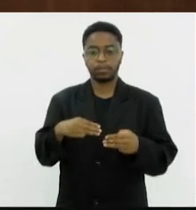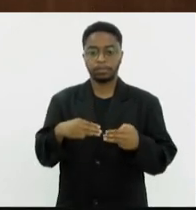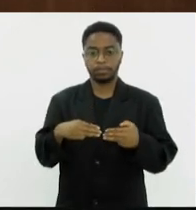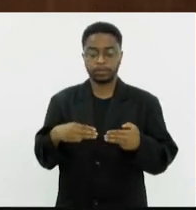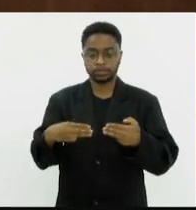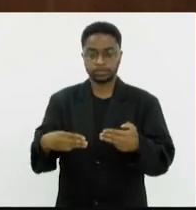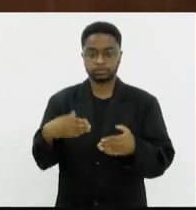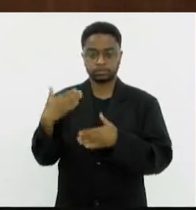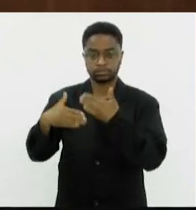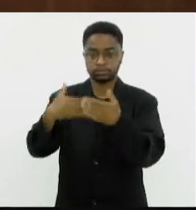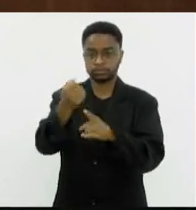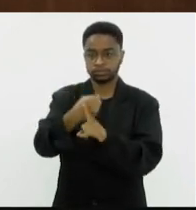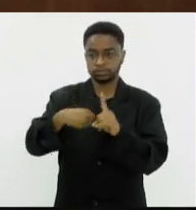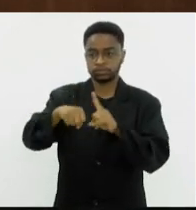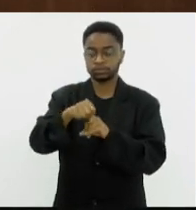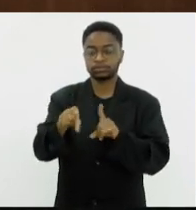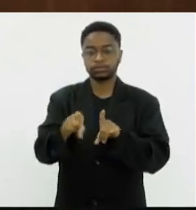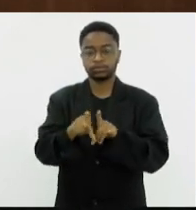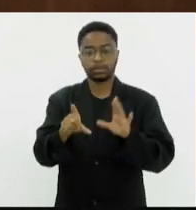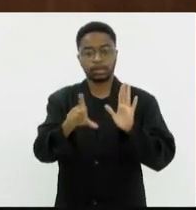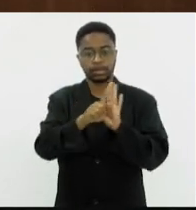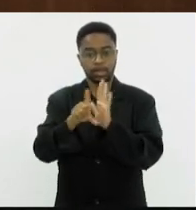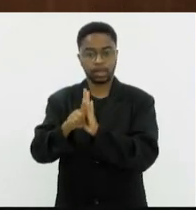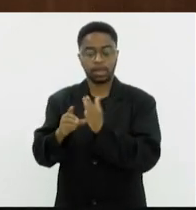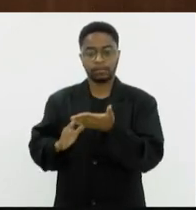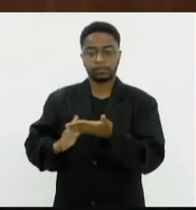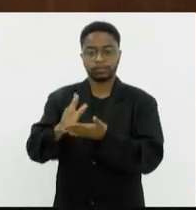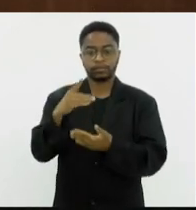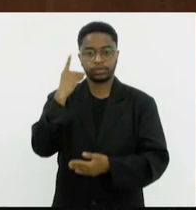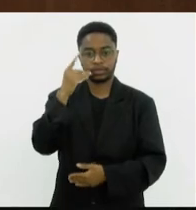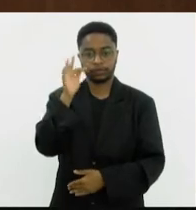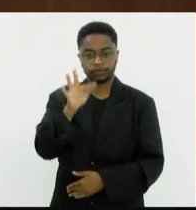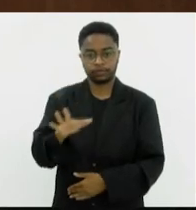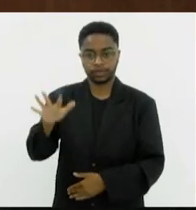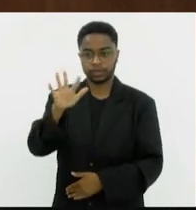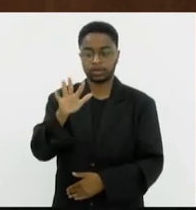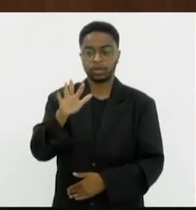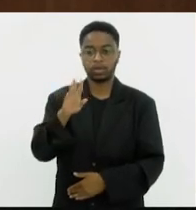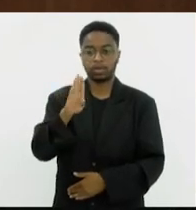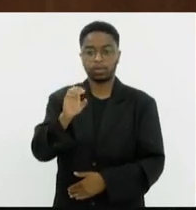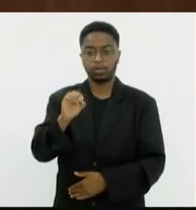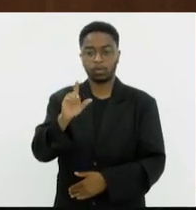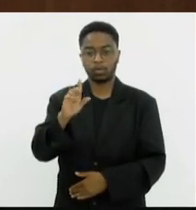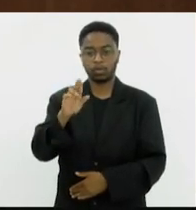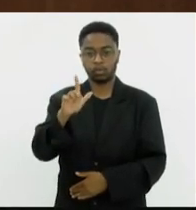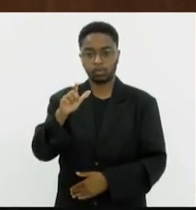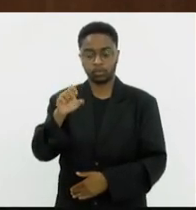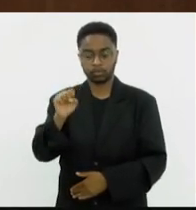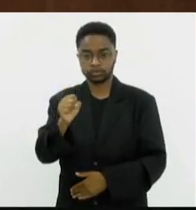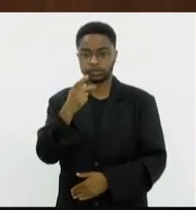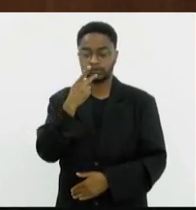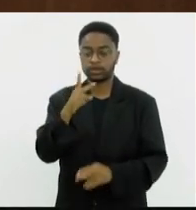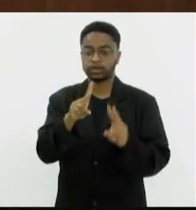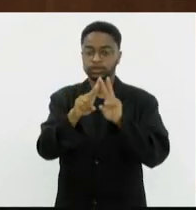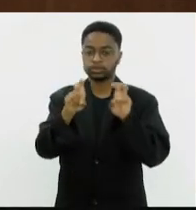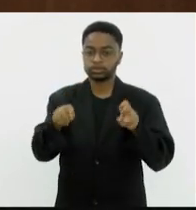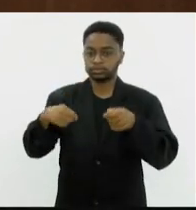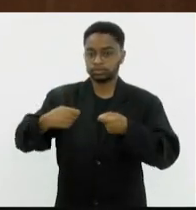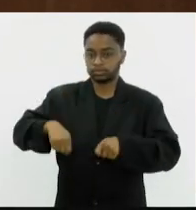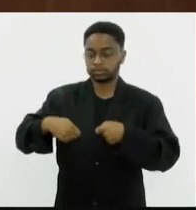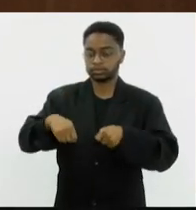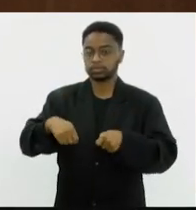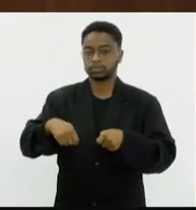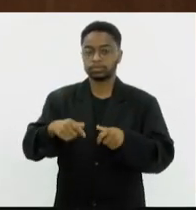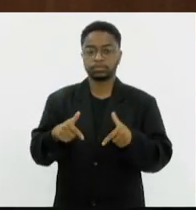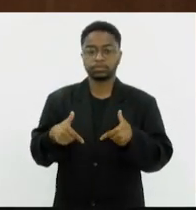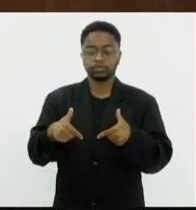Social, bem como a legislação aprovada pelo deputado federal Guilherme Boulos, fala da necessidade do enfrentamento